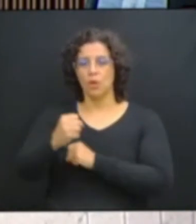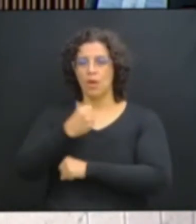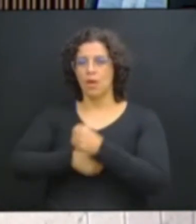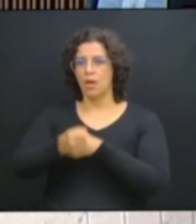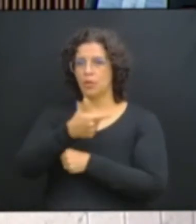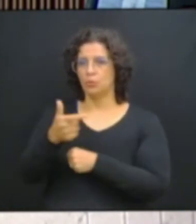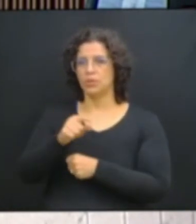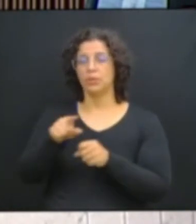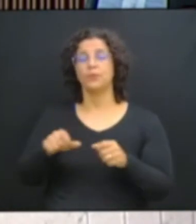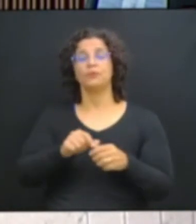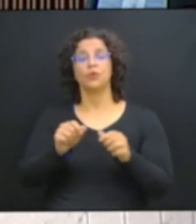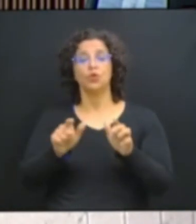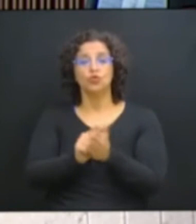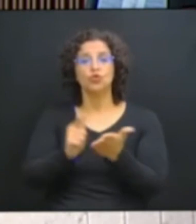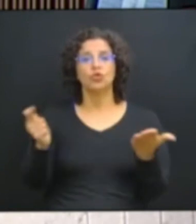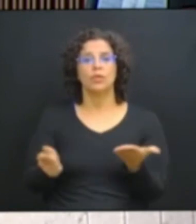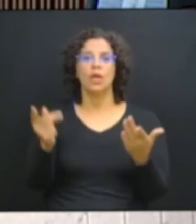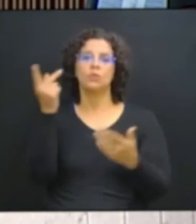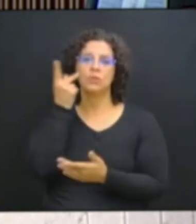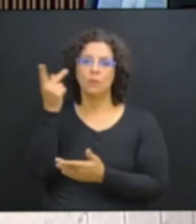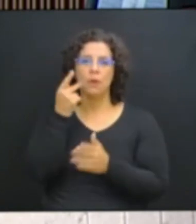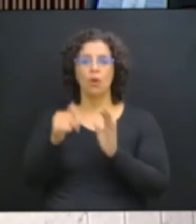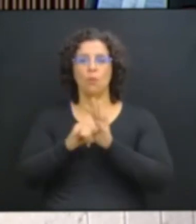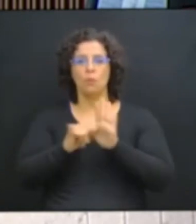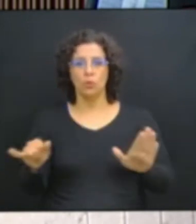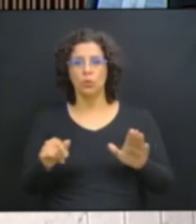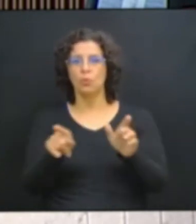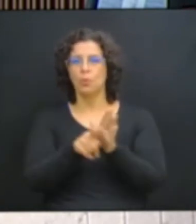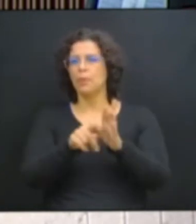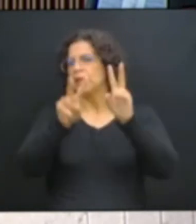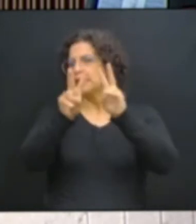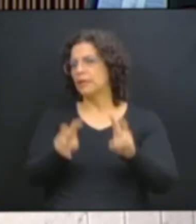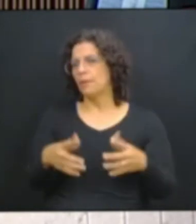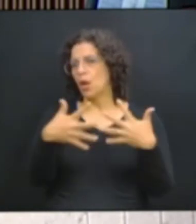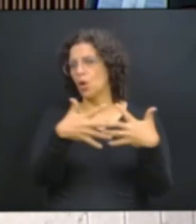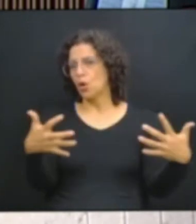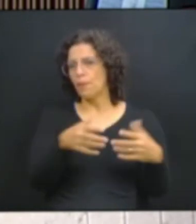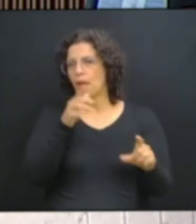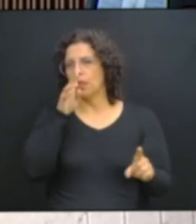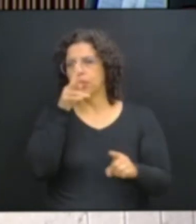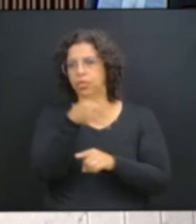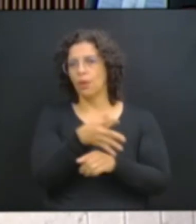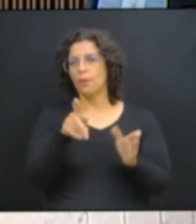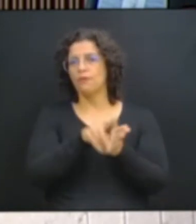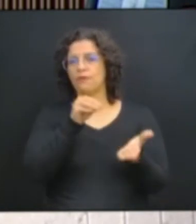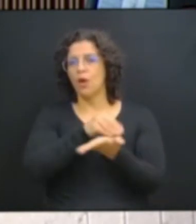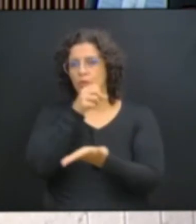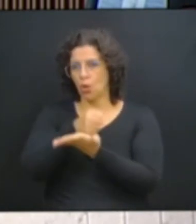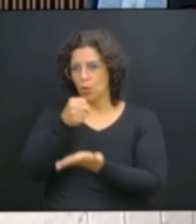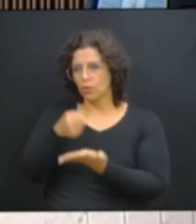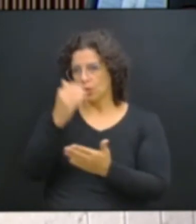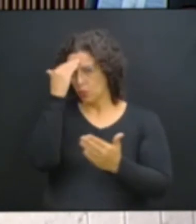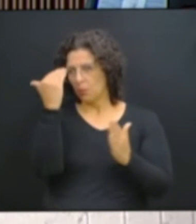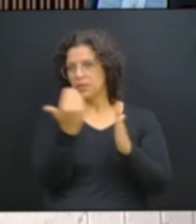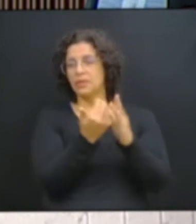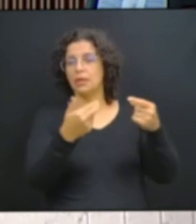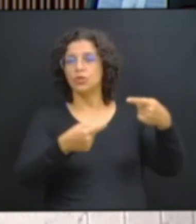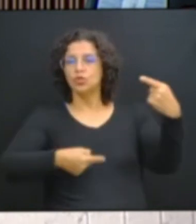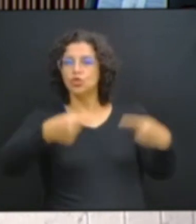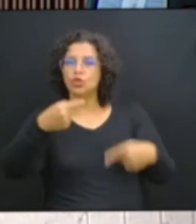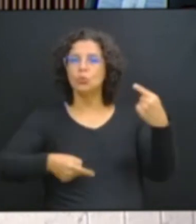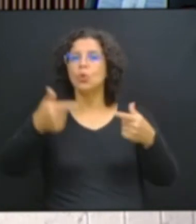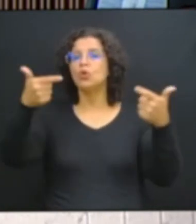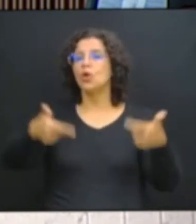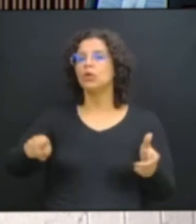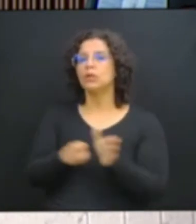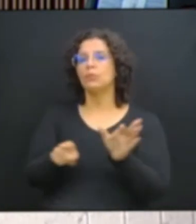17/1/2017, o jornal Estado de São Paulo publicou uma nota com o título: Copel é acusada de não cumprir contrato e disputa vai parar